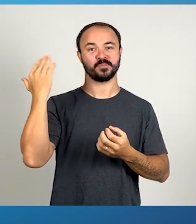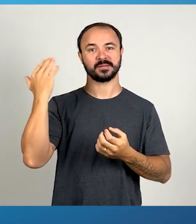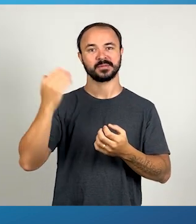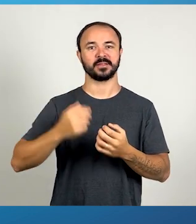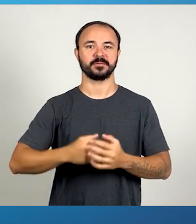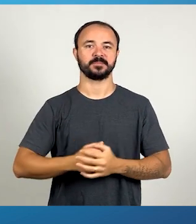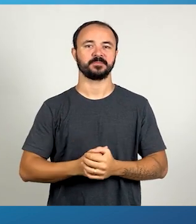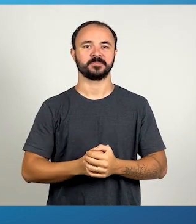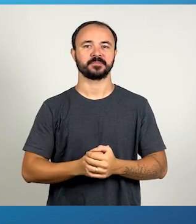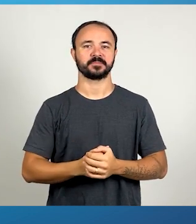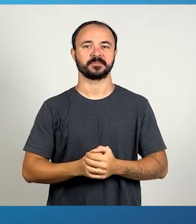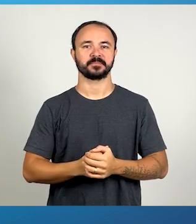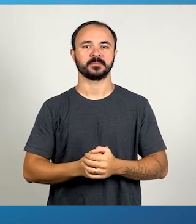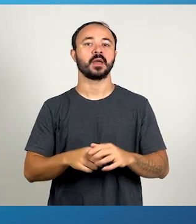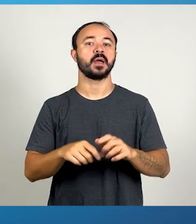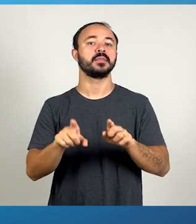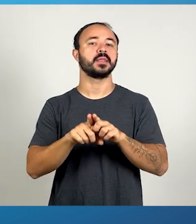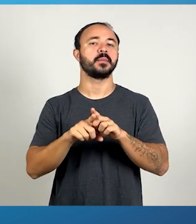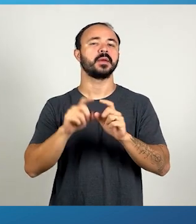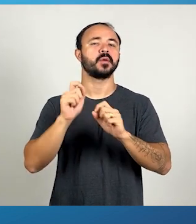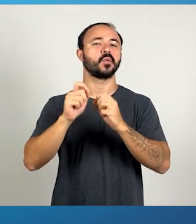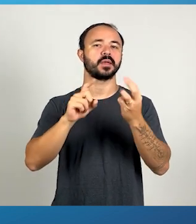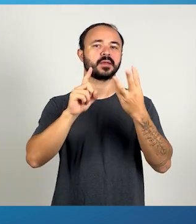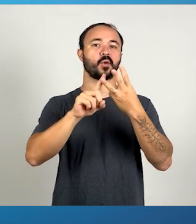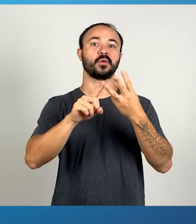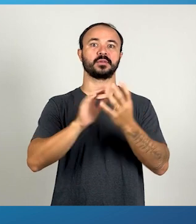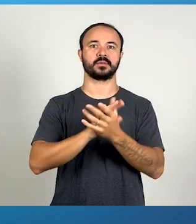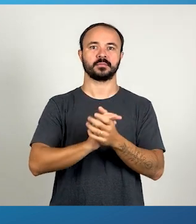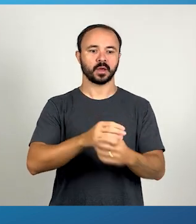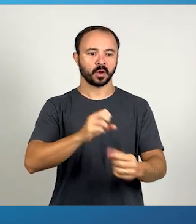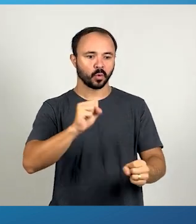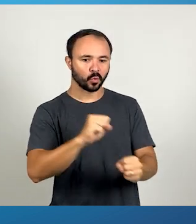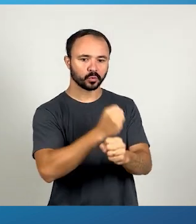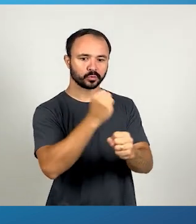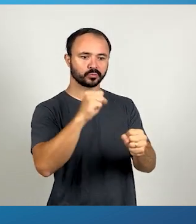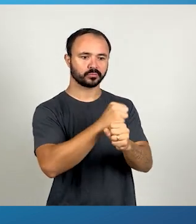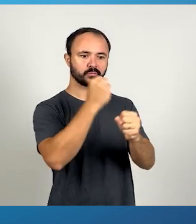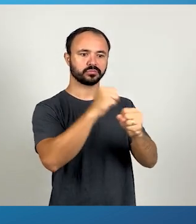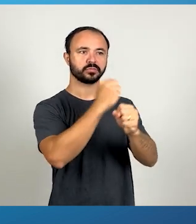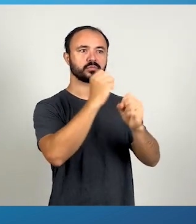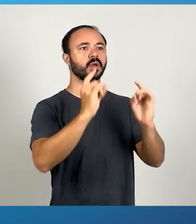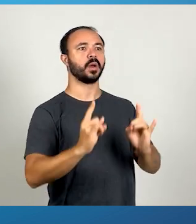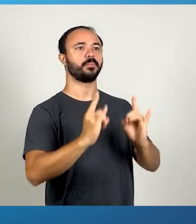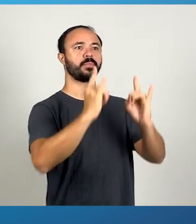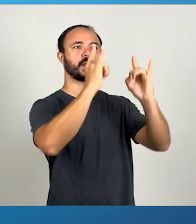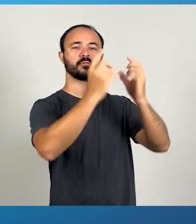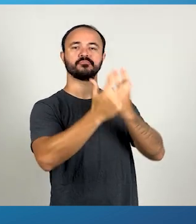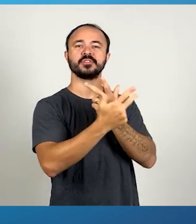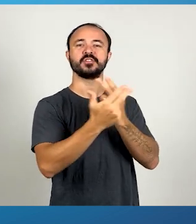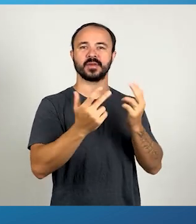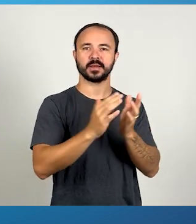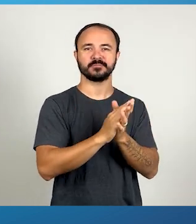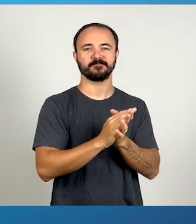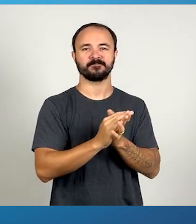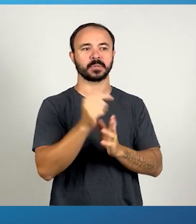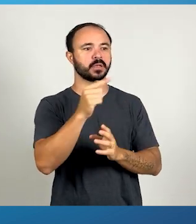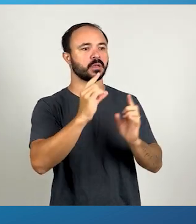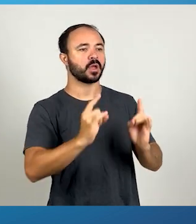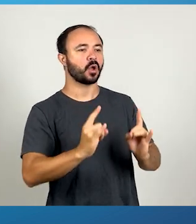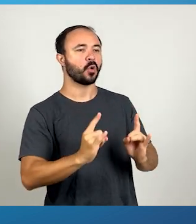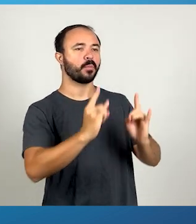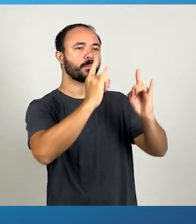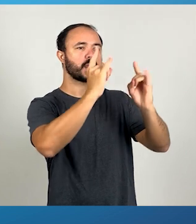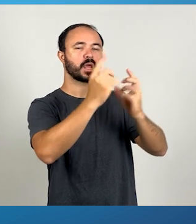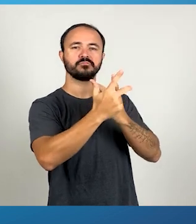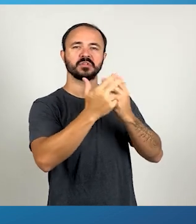Outra janela para o passado são as construções e ruínas. Os prédios antigos,